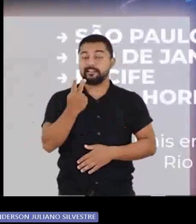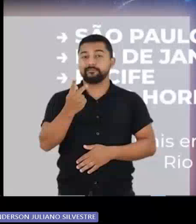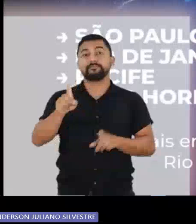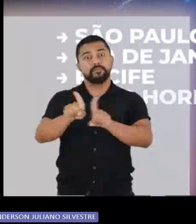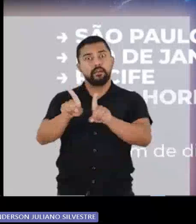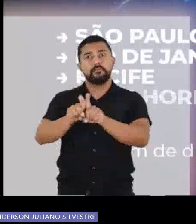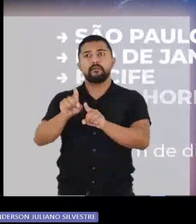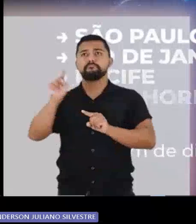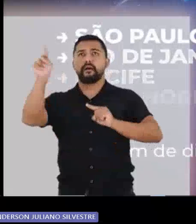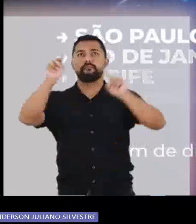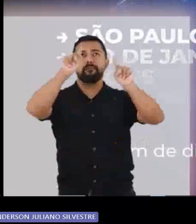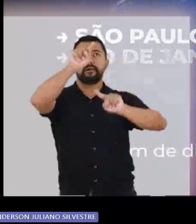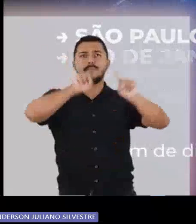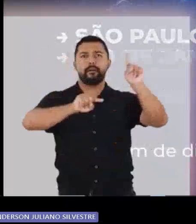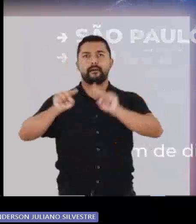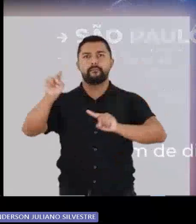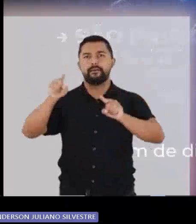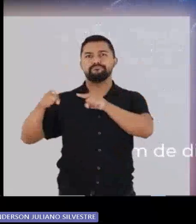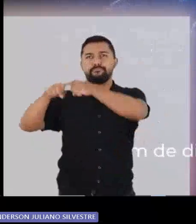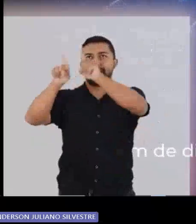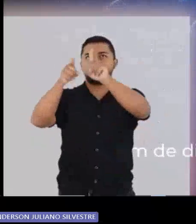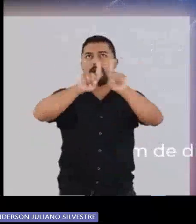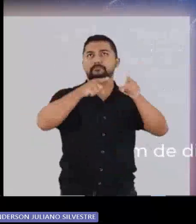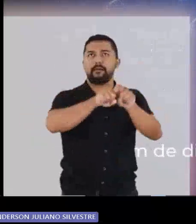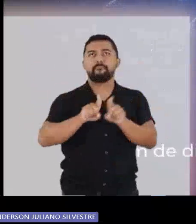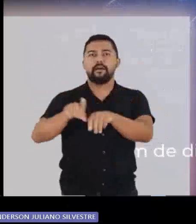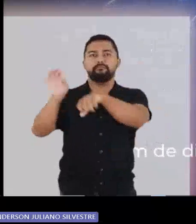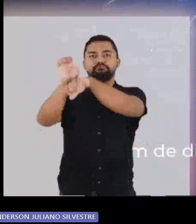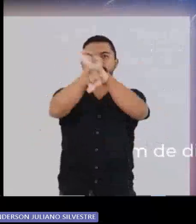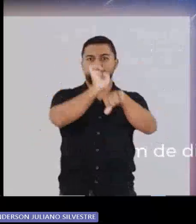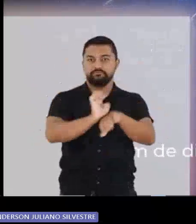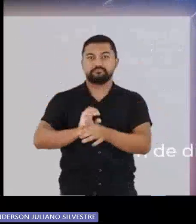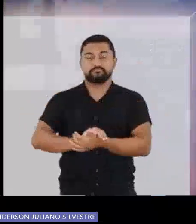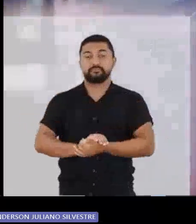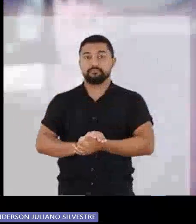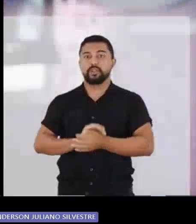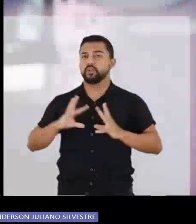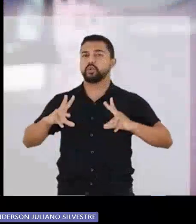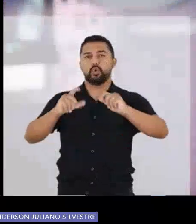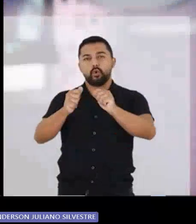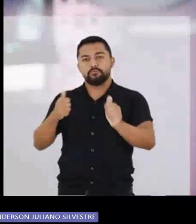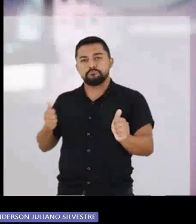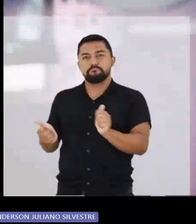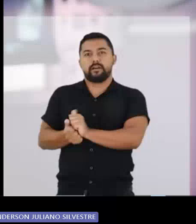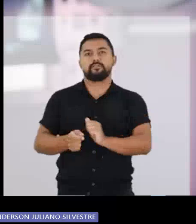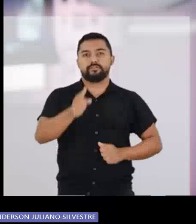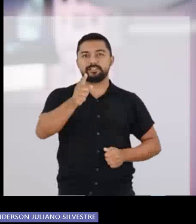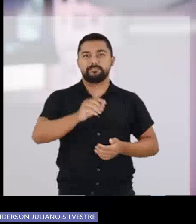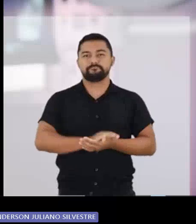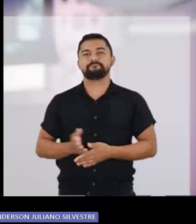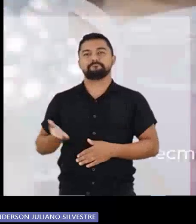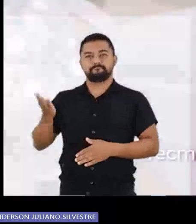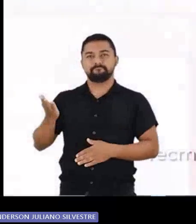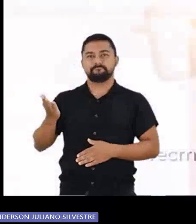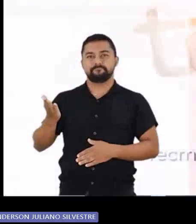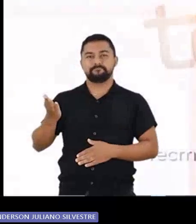Belo Horizonte, além de distribuidores parceiros nos demais estados, tudo para estar perto de